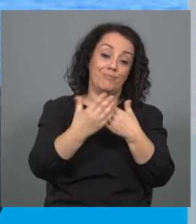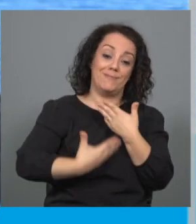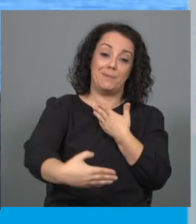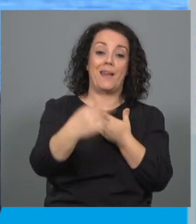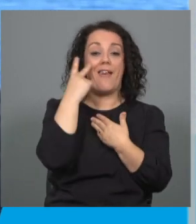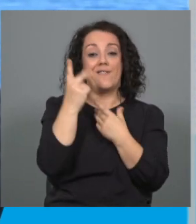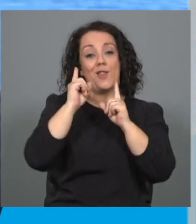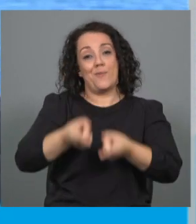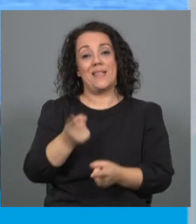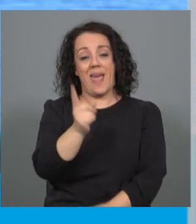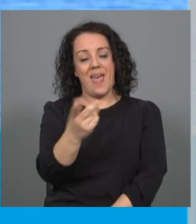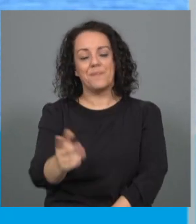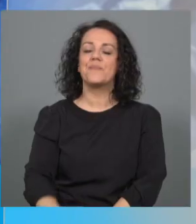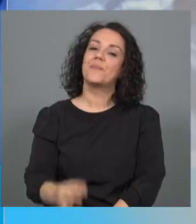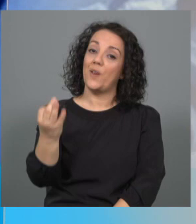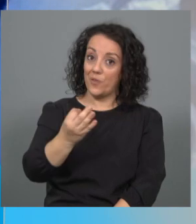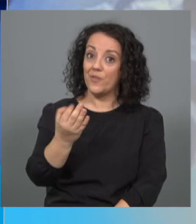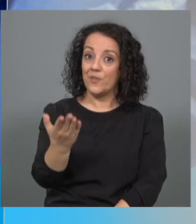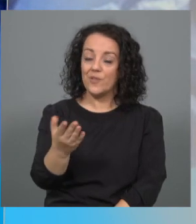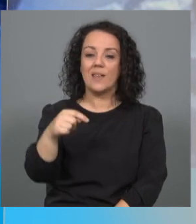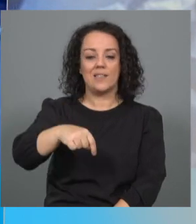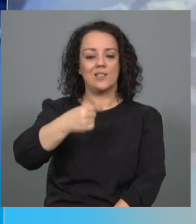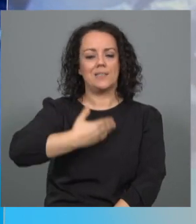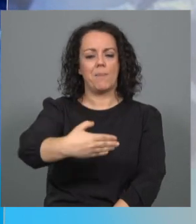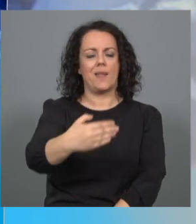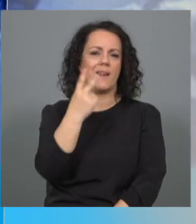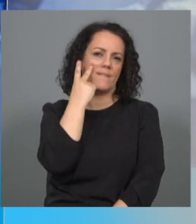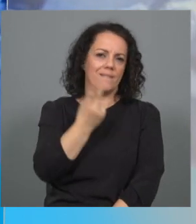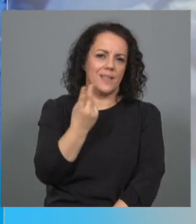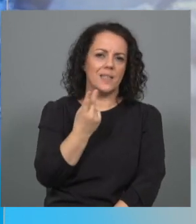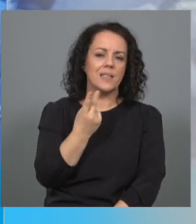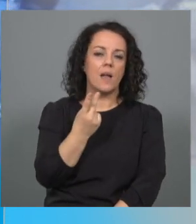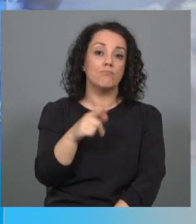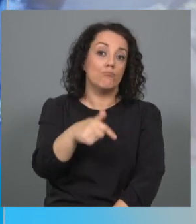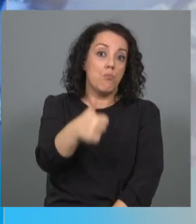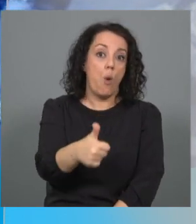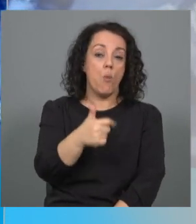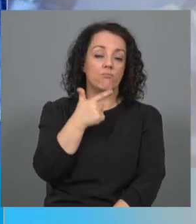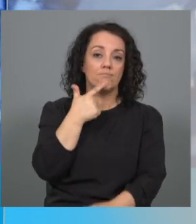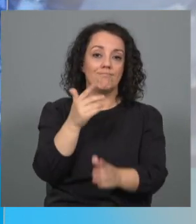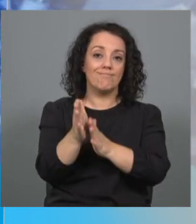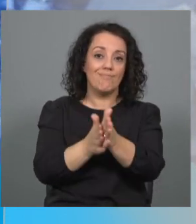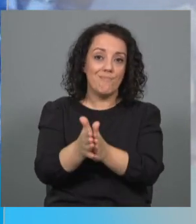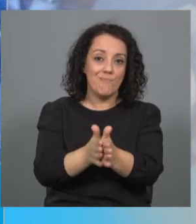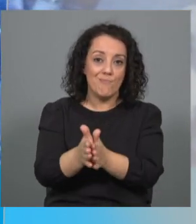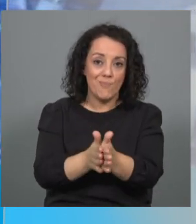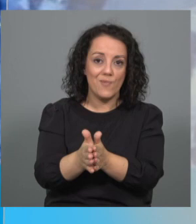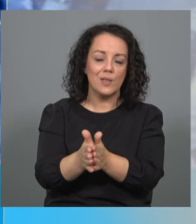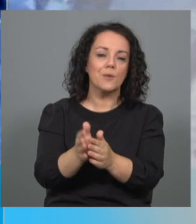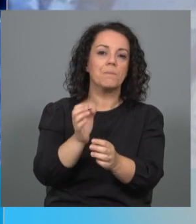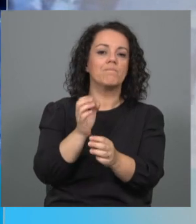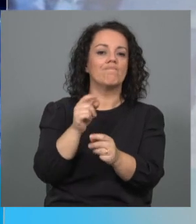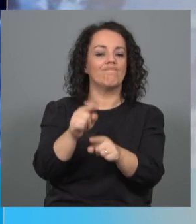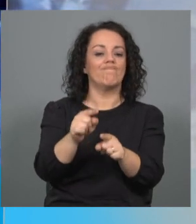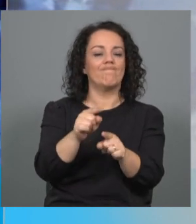começar. Exatamente, e esta Semana da Vida é também uma boa ocasião para trabalhar também